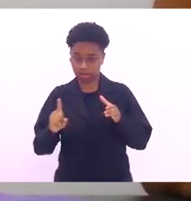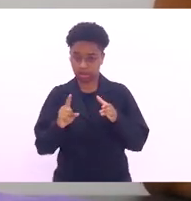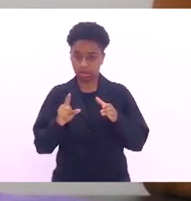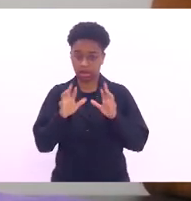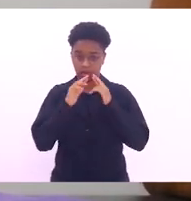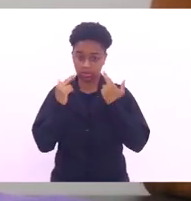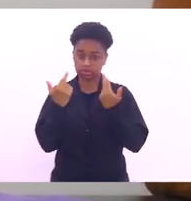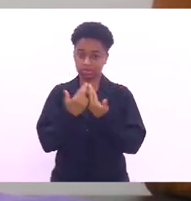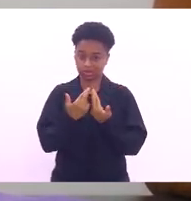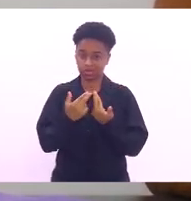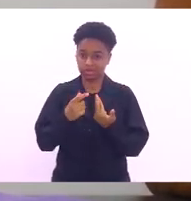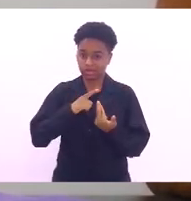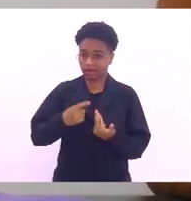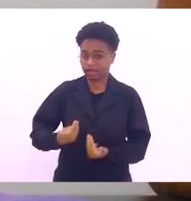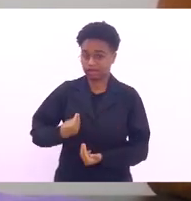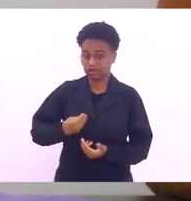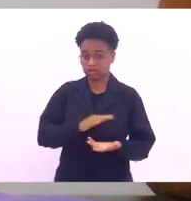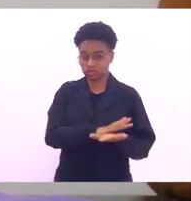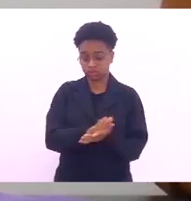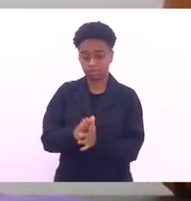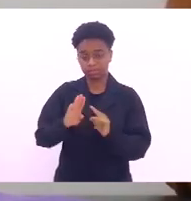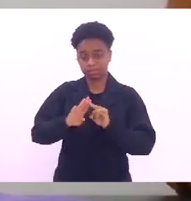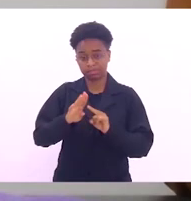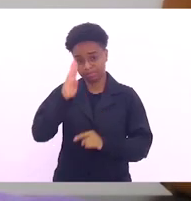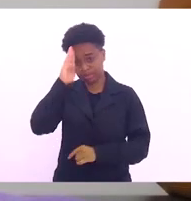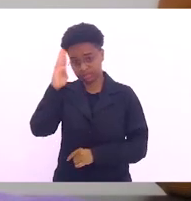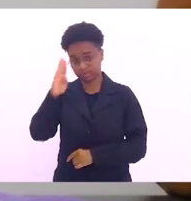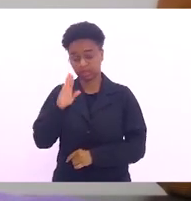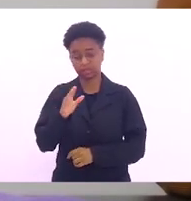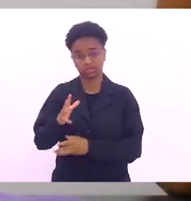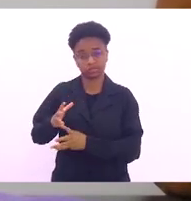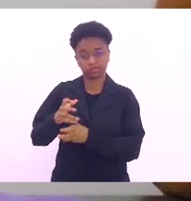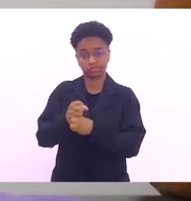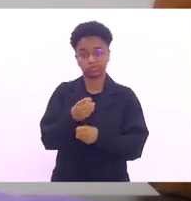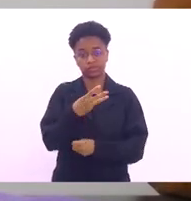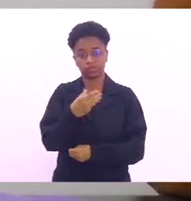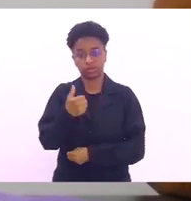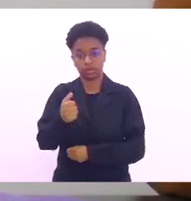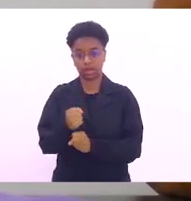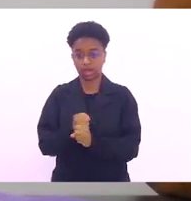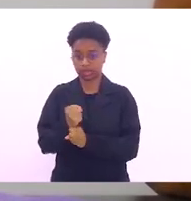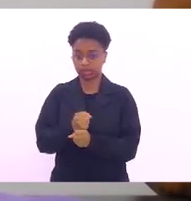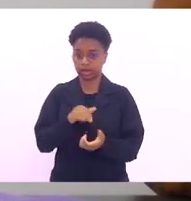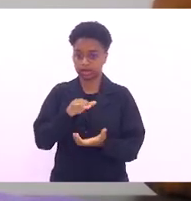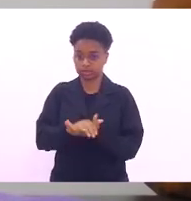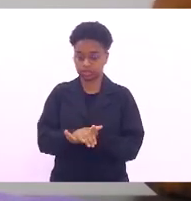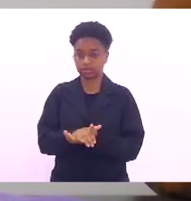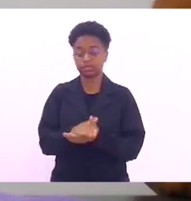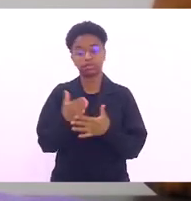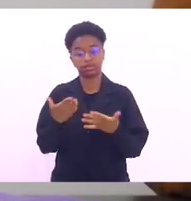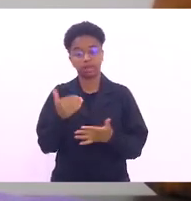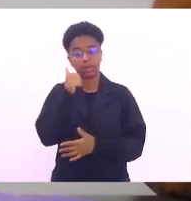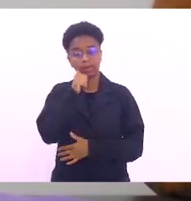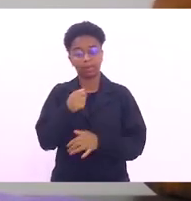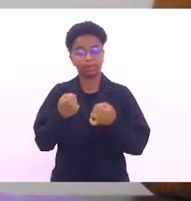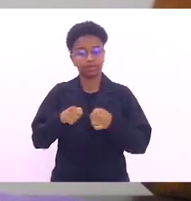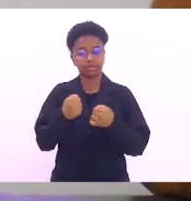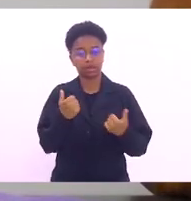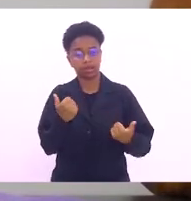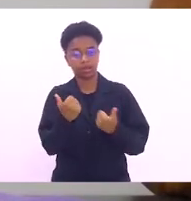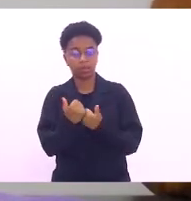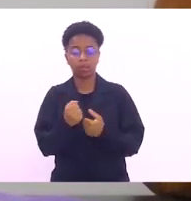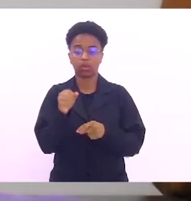não é fácil principalmente 31 anos de casado desamparada e sem chão essa mulher precisa de Amparo